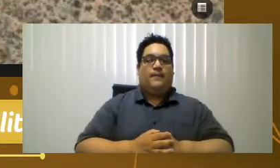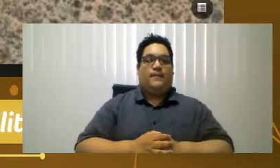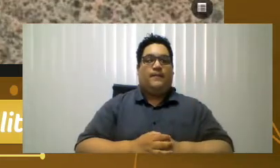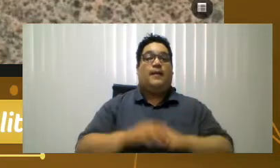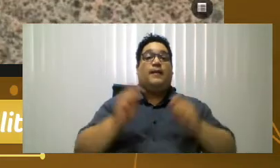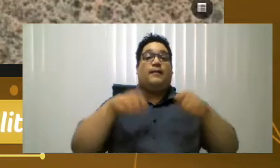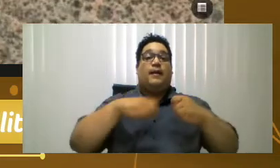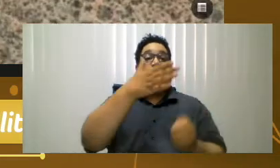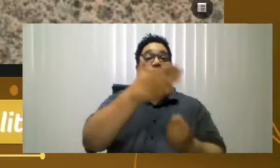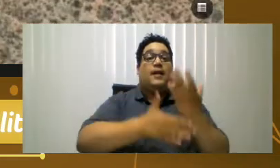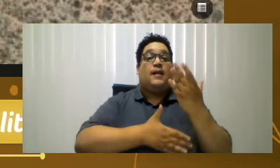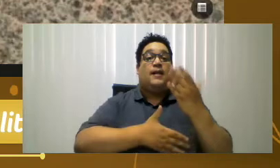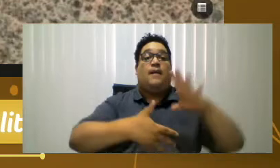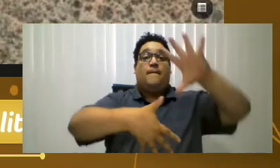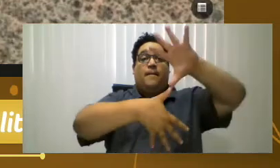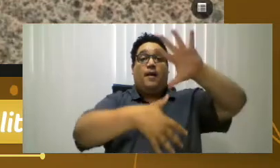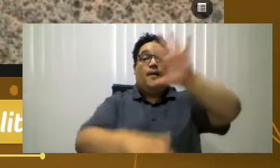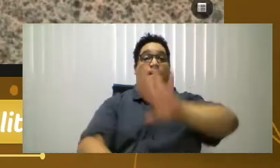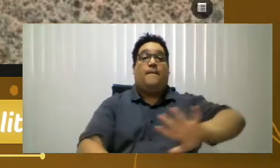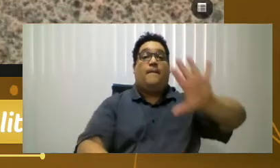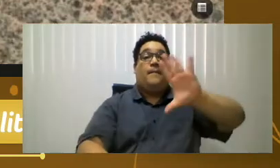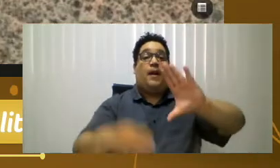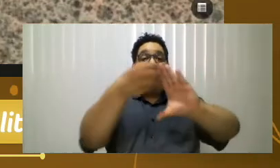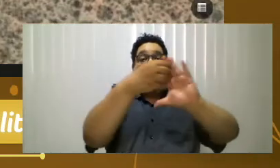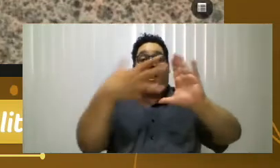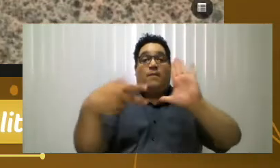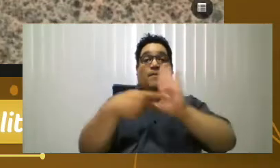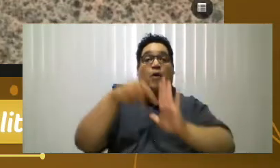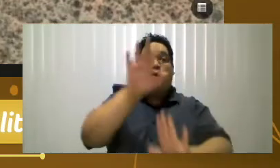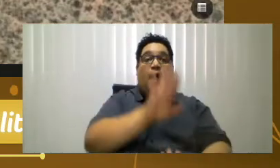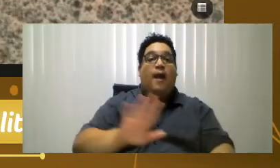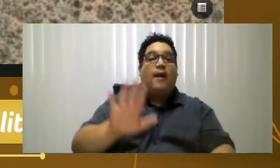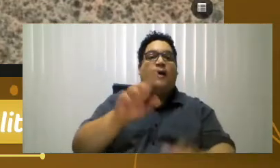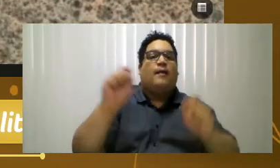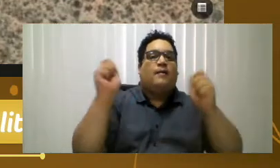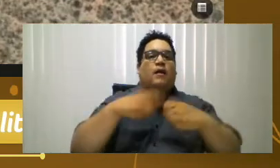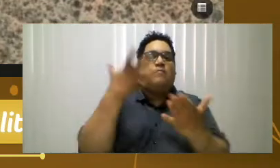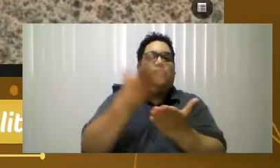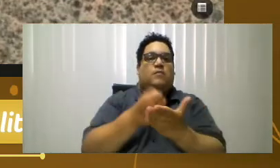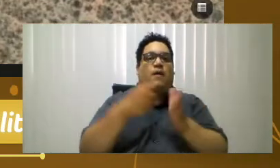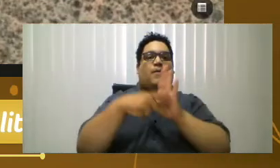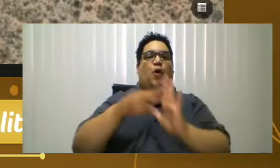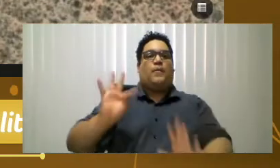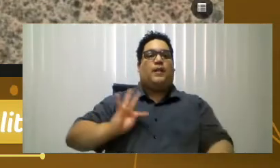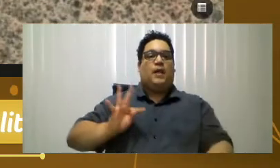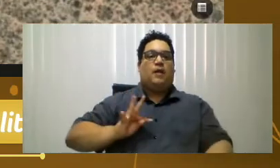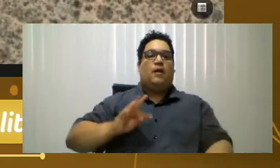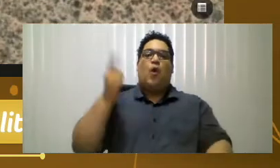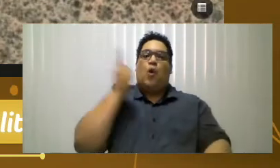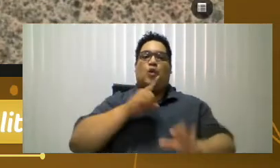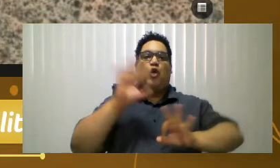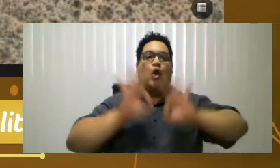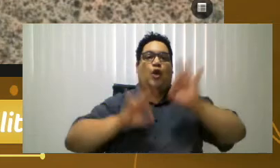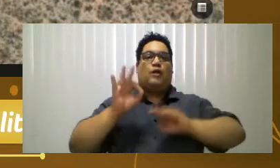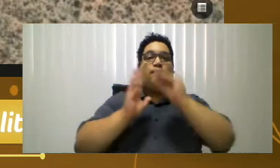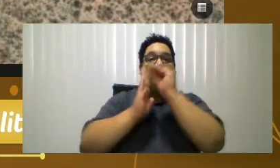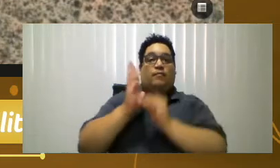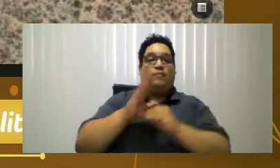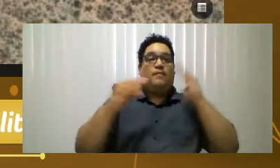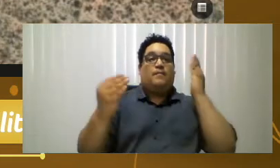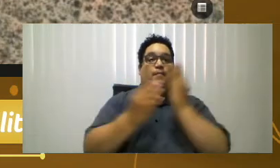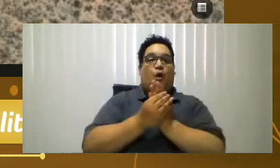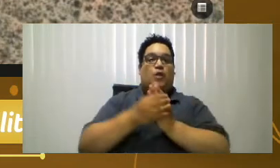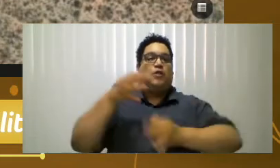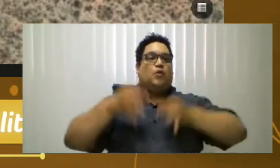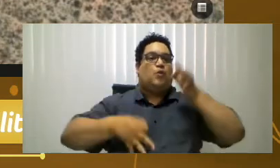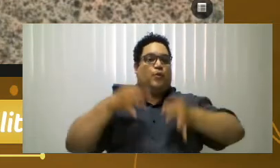mapa, né, caracterizando a área, para poder servir de documentação técnica para fazer a peça técnica para dar entrada no jurídico.